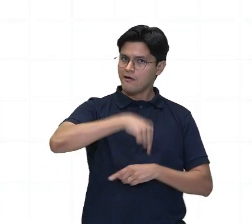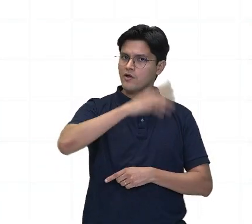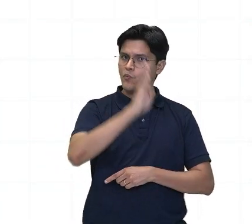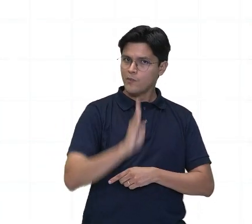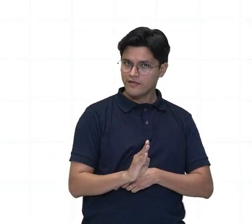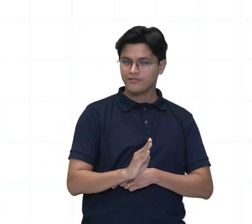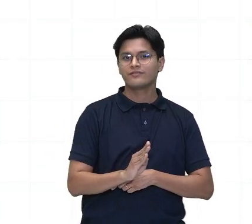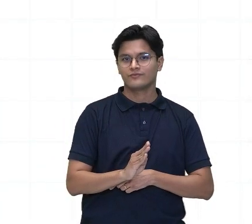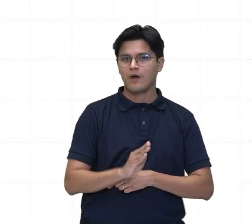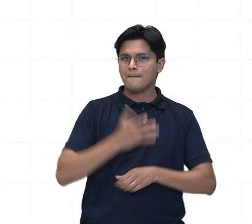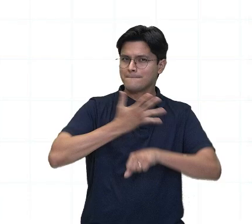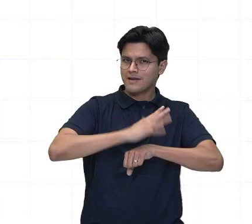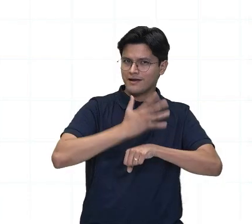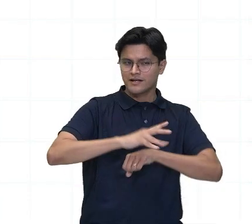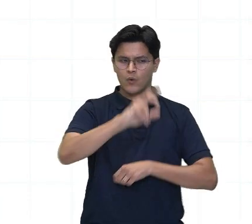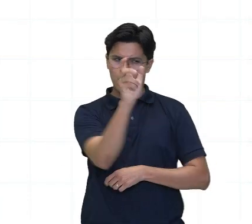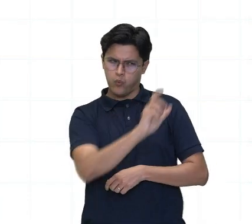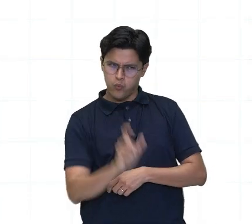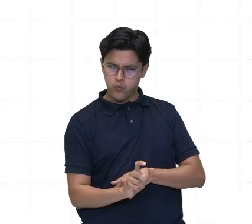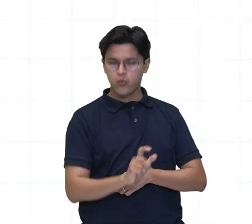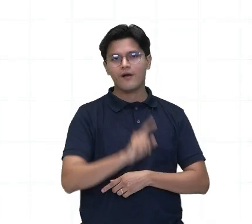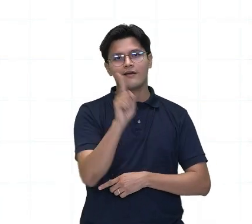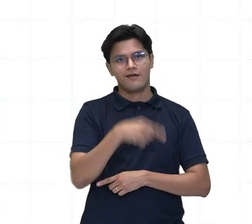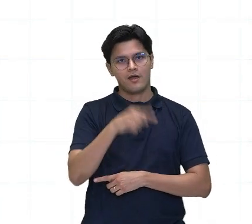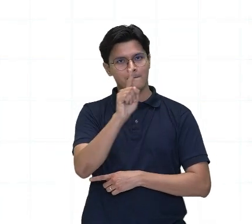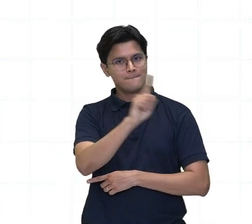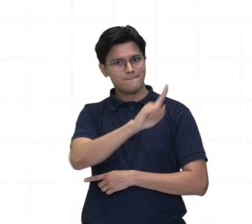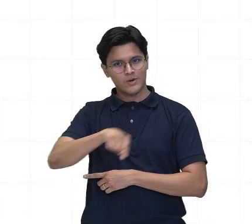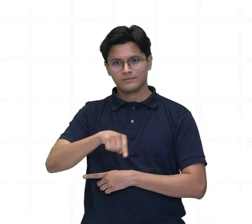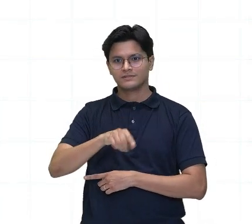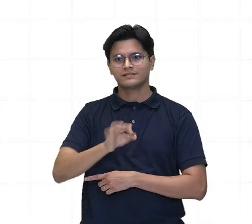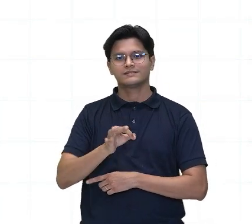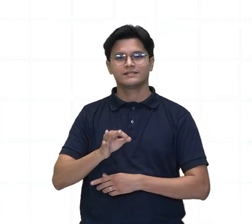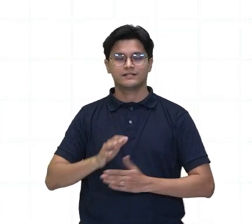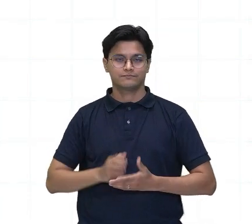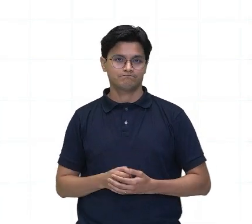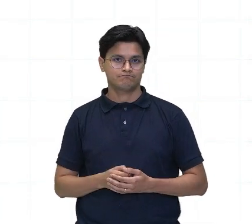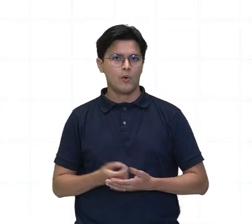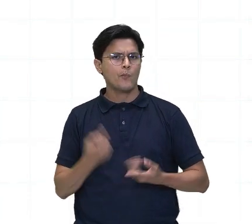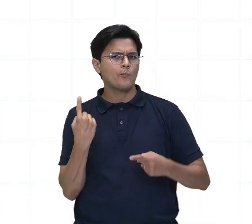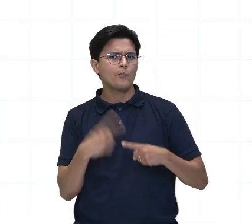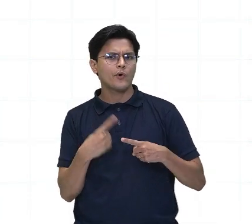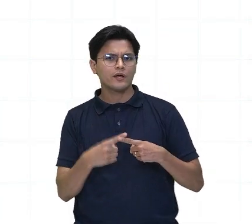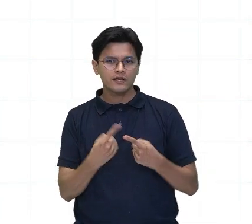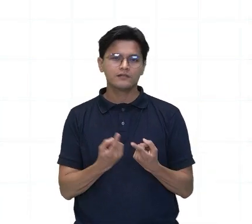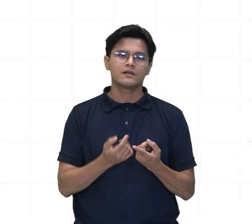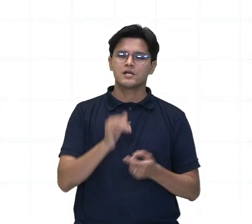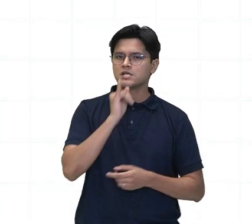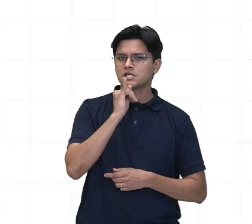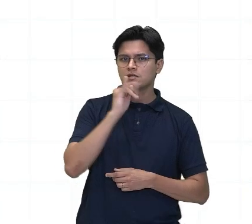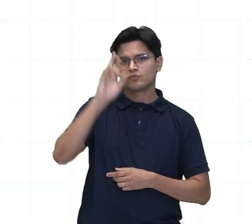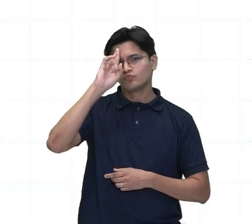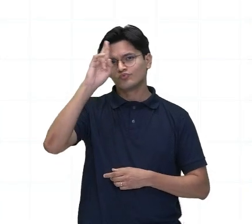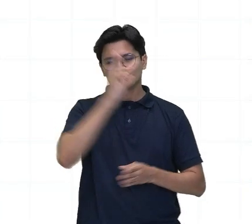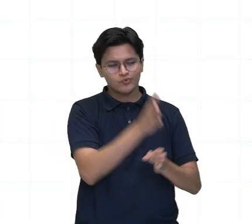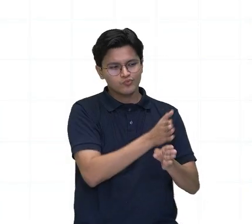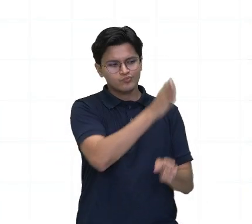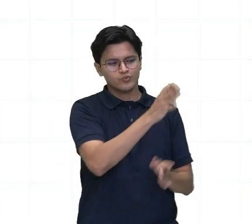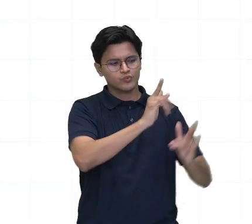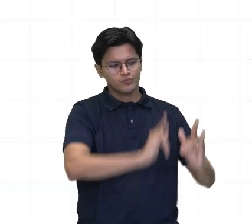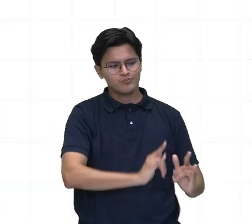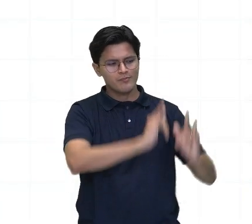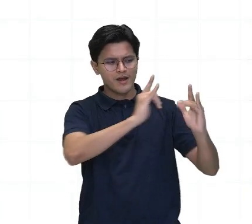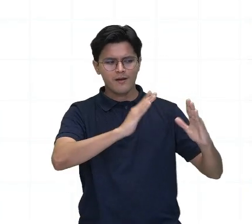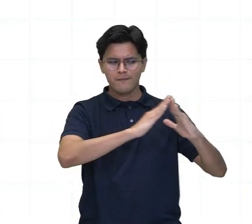Porque geralmente ela é feita sem o consentimento do dono do muro, ou seja, a pessoa passa ali e começa a